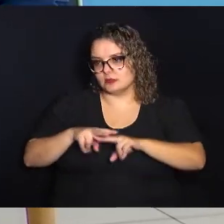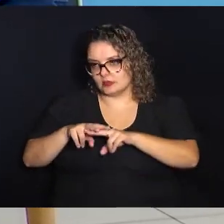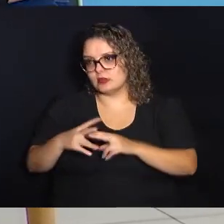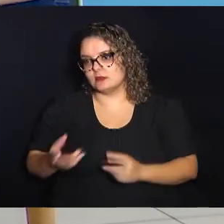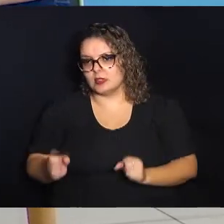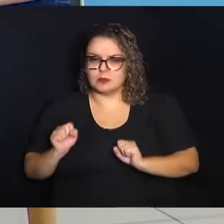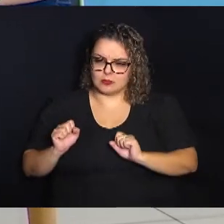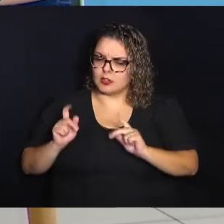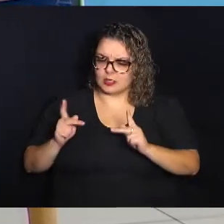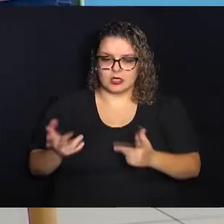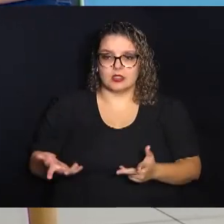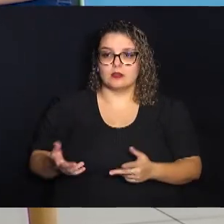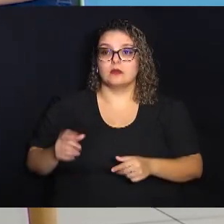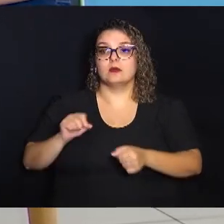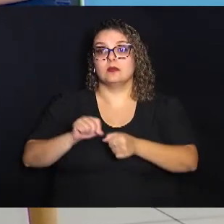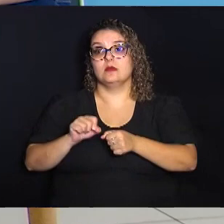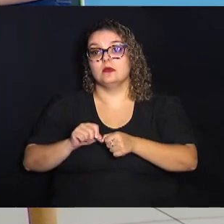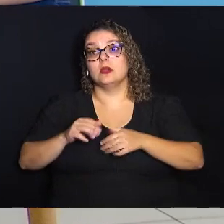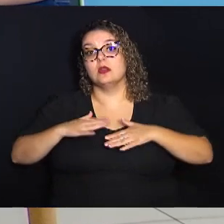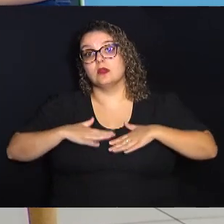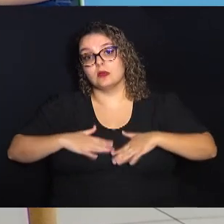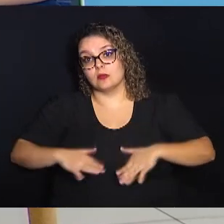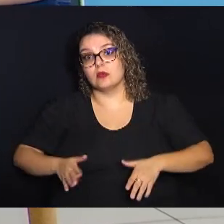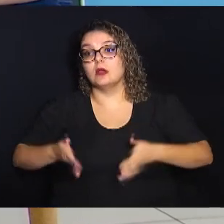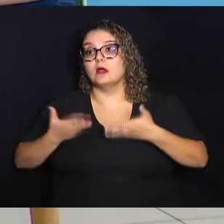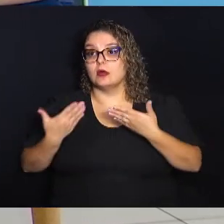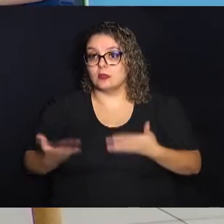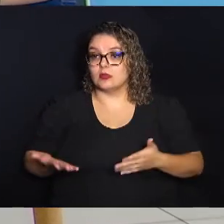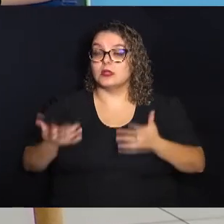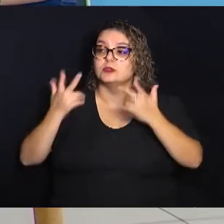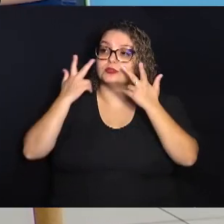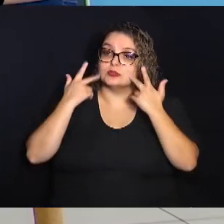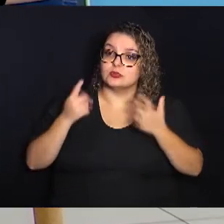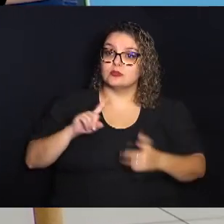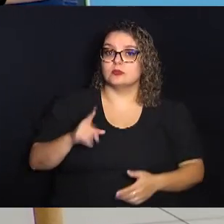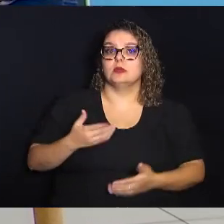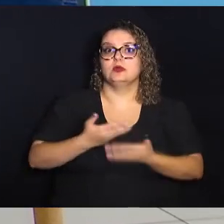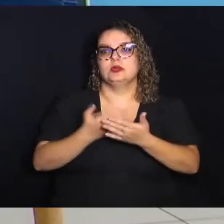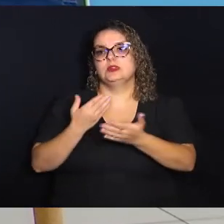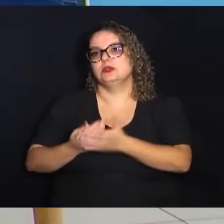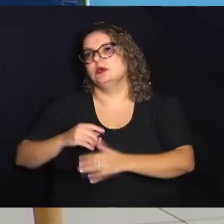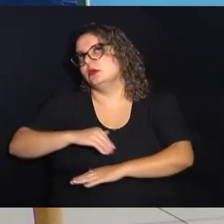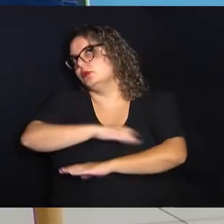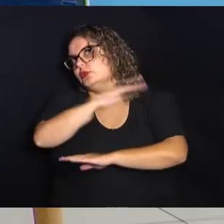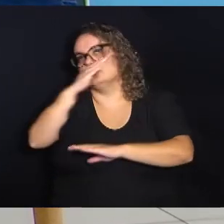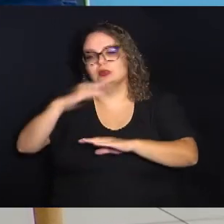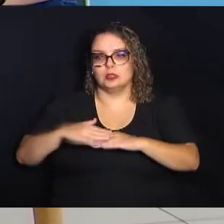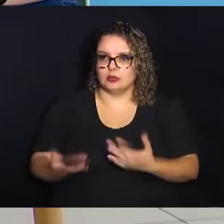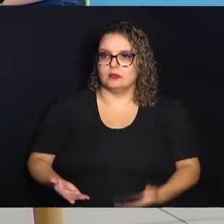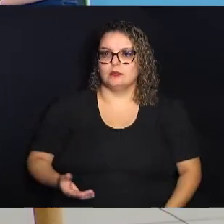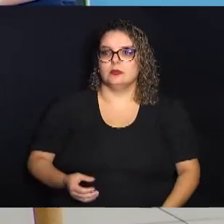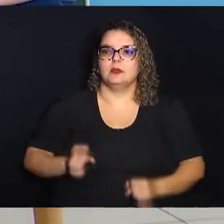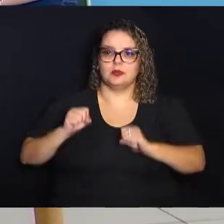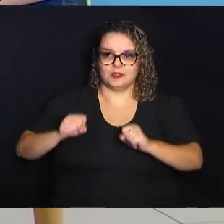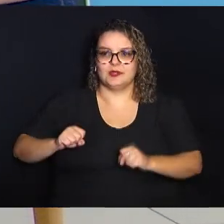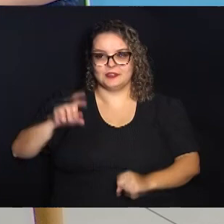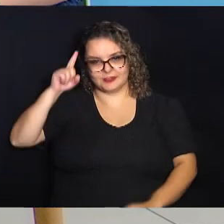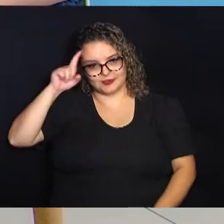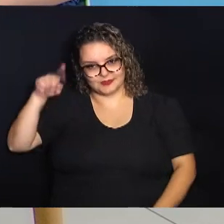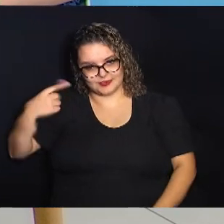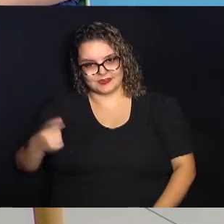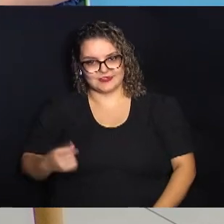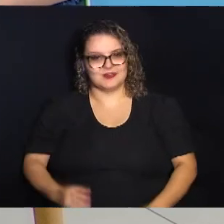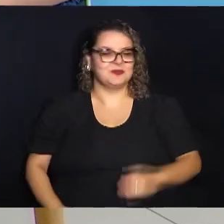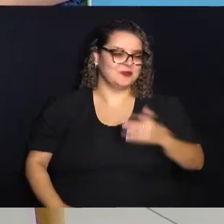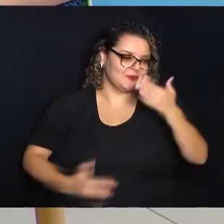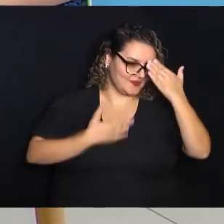fazer, o que é possível, tudo bem, fazer com muita leveza, né, com muita tranquilidade, não pegar para estudar o dia todo, para poder ir bem para a prova